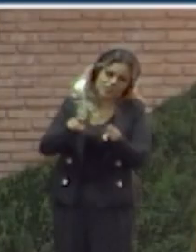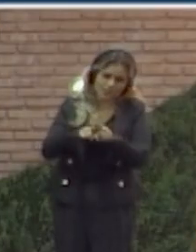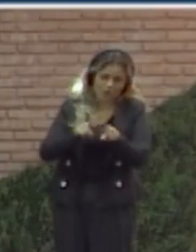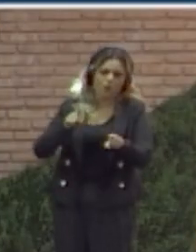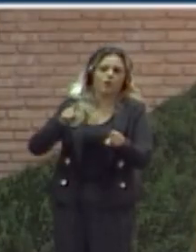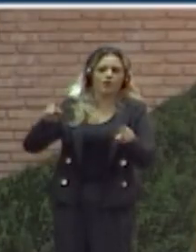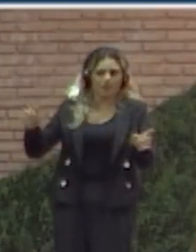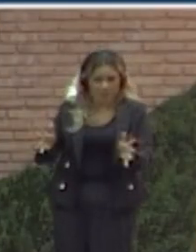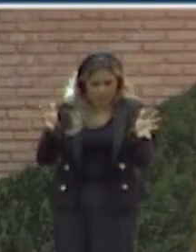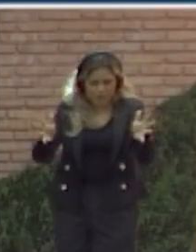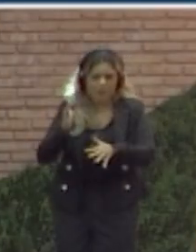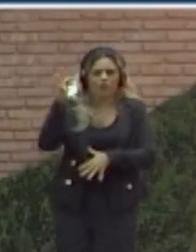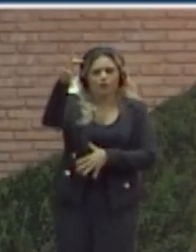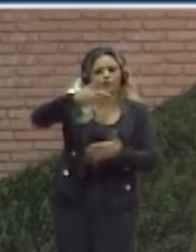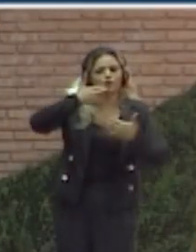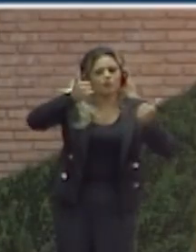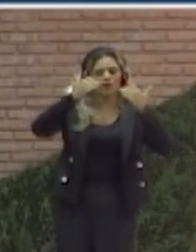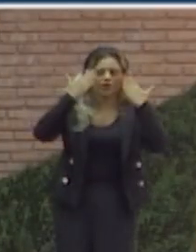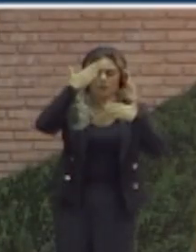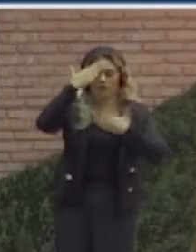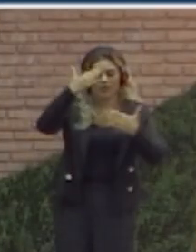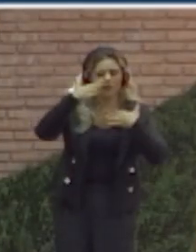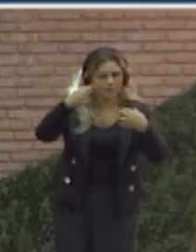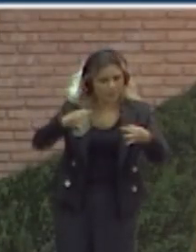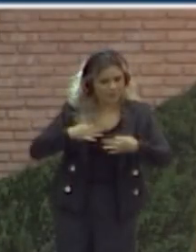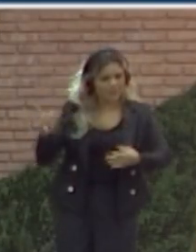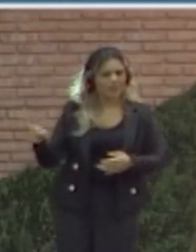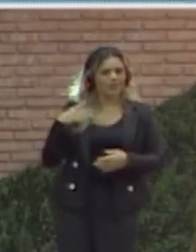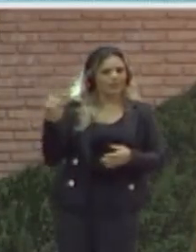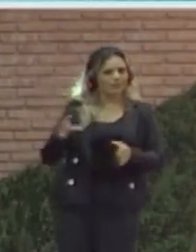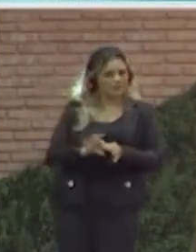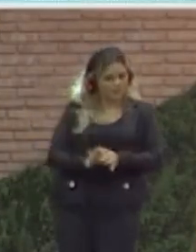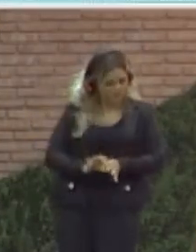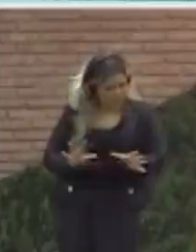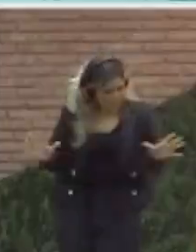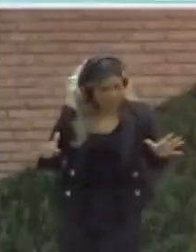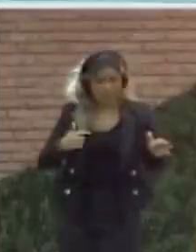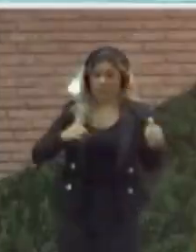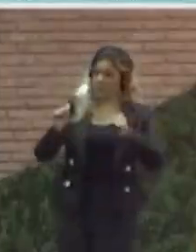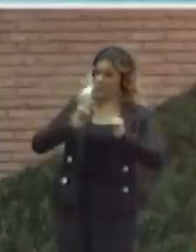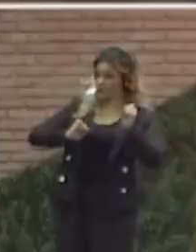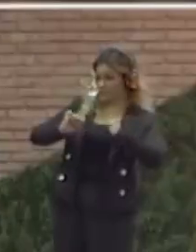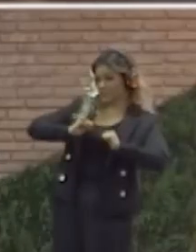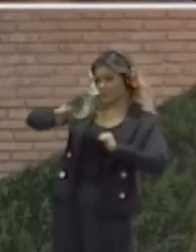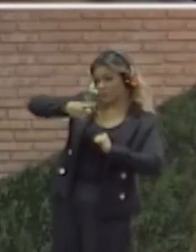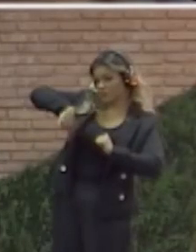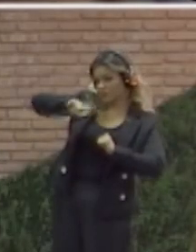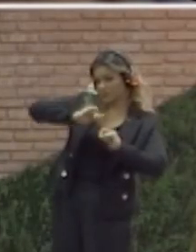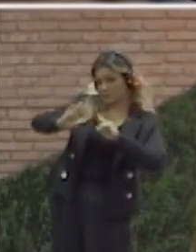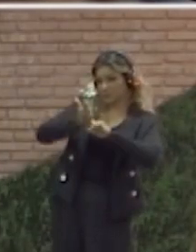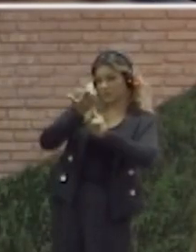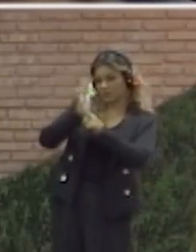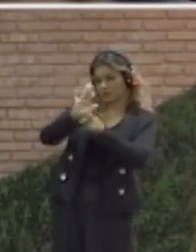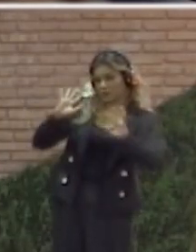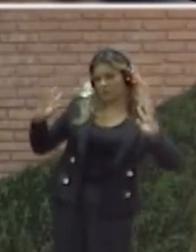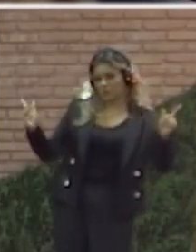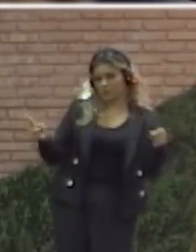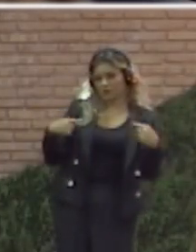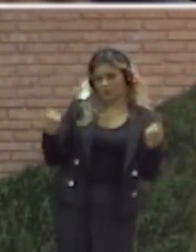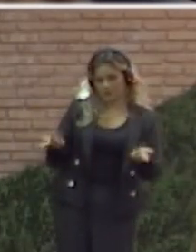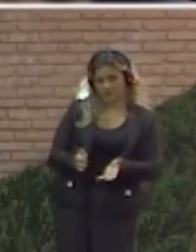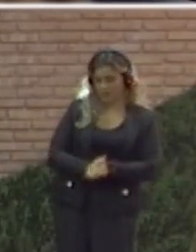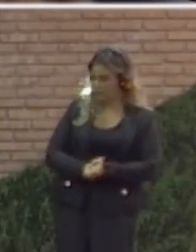futuro melhor. Muito obrigado pela atenção. Estou bastante ansioso por possíveis colaborações com todos vocês.